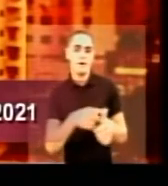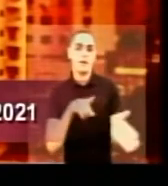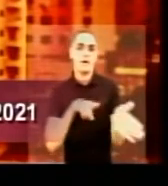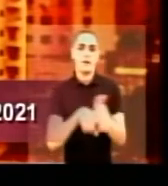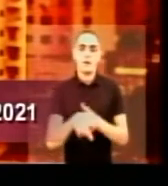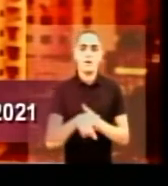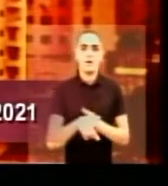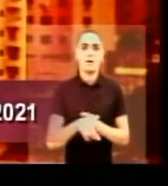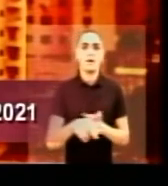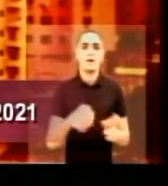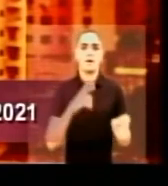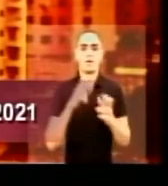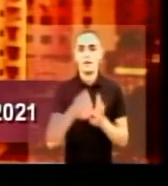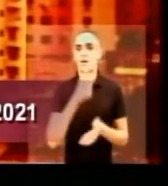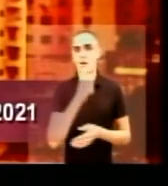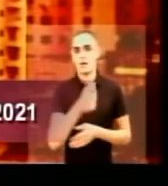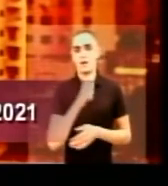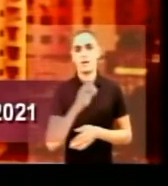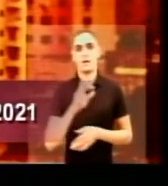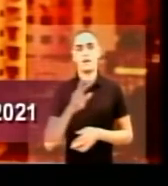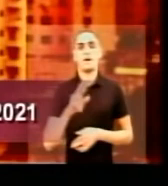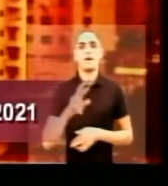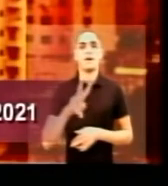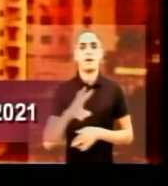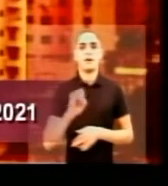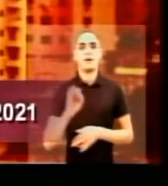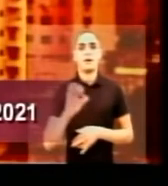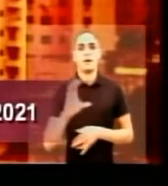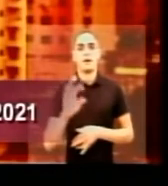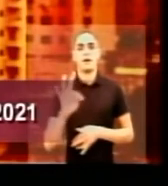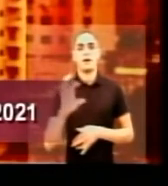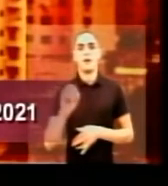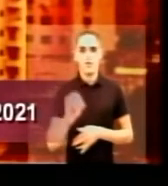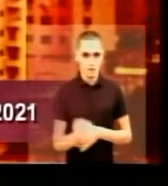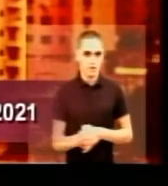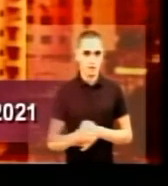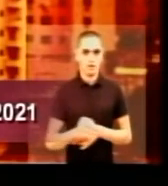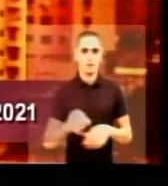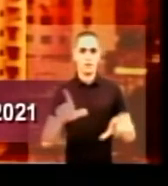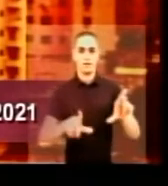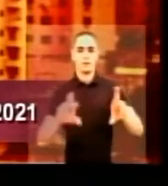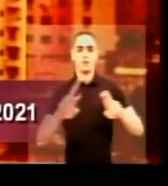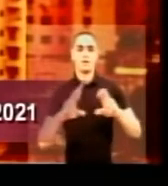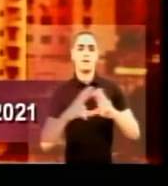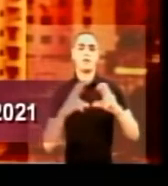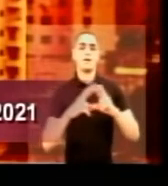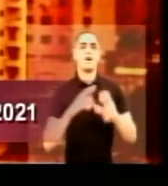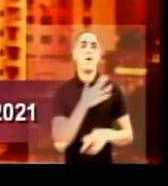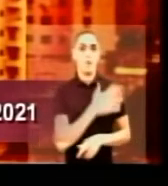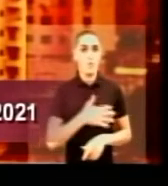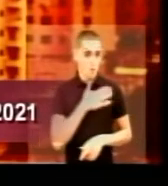Vitor Grieger Lopes, da TV Record, que diz: gostaria de saber